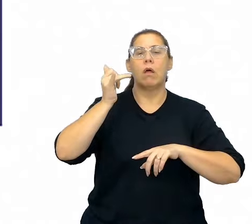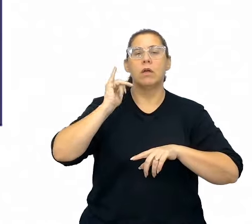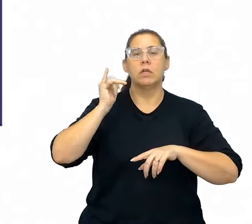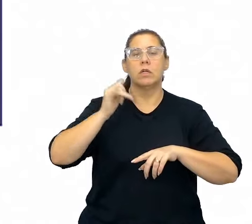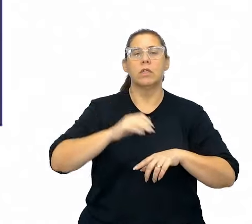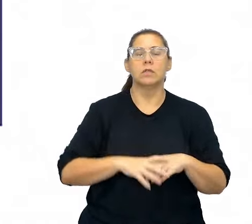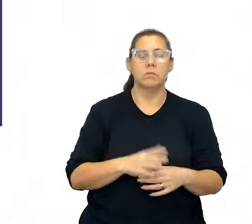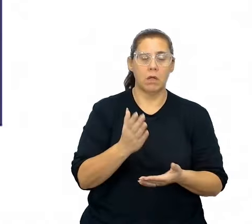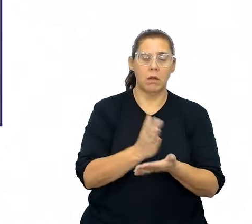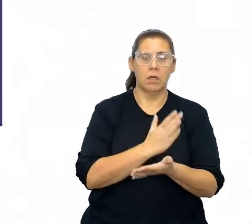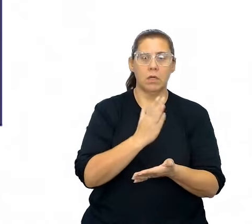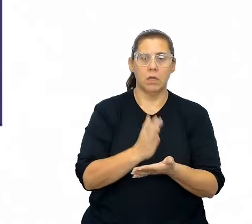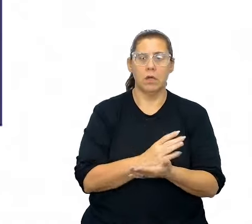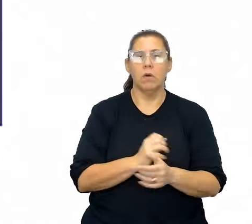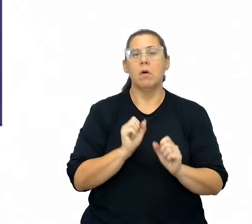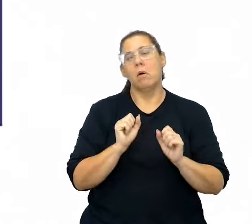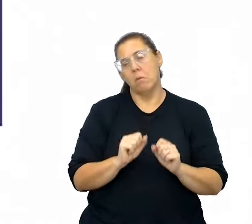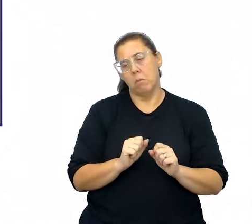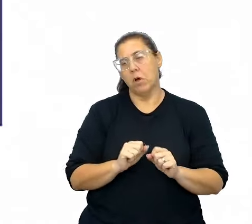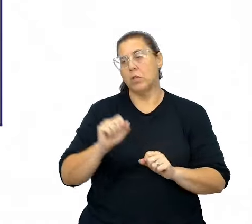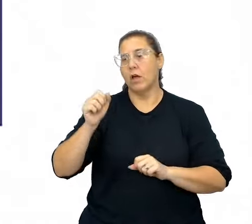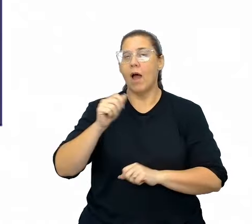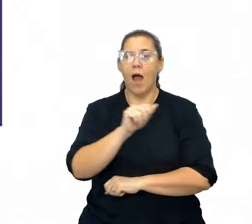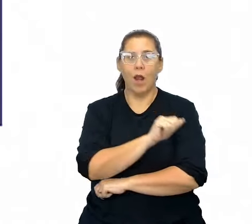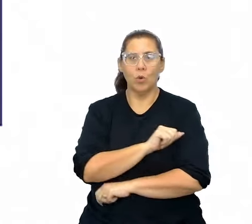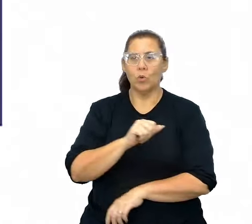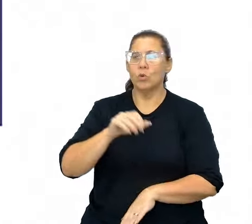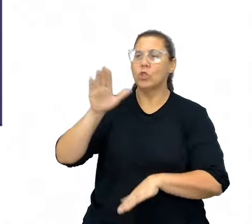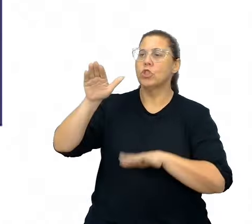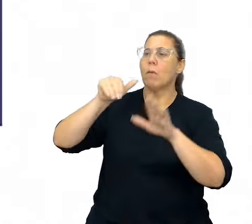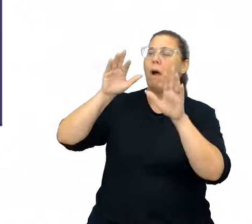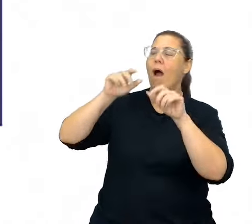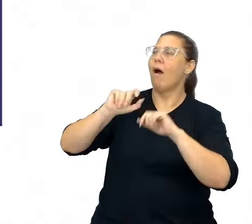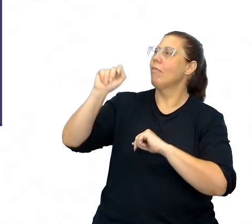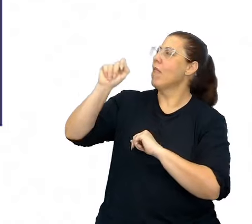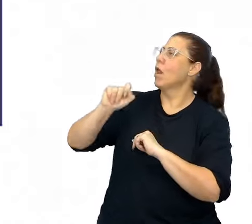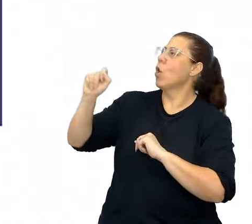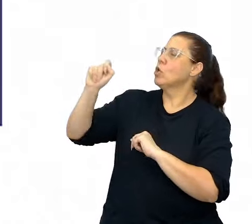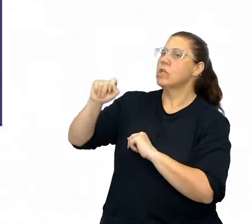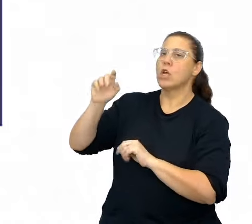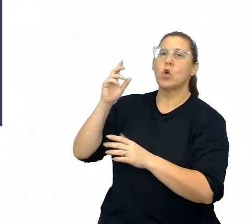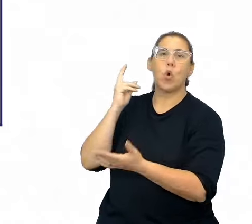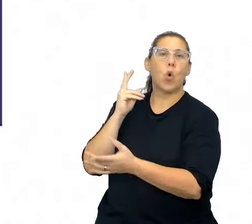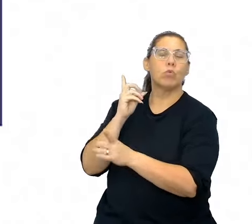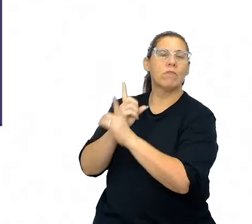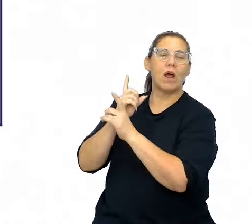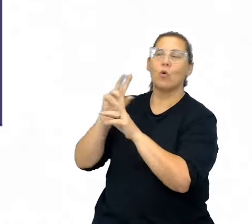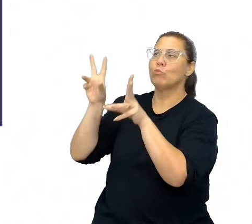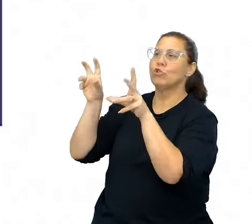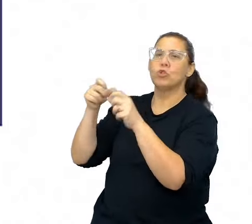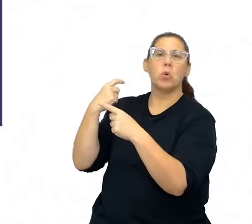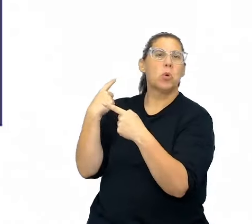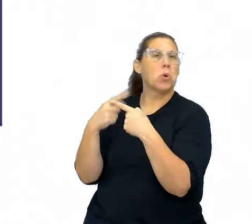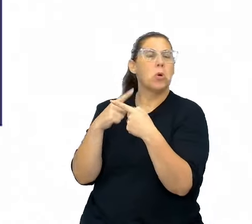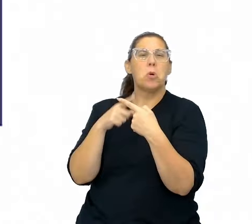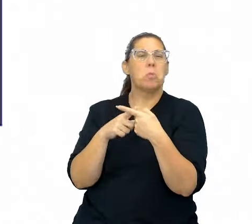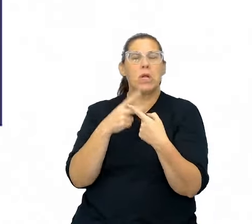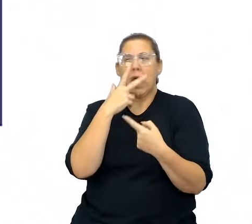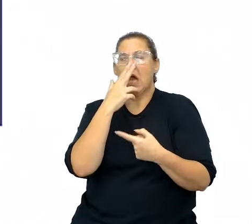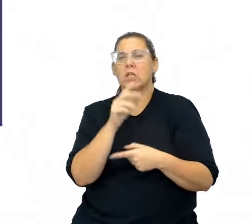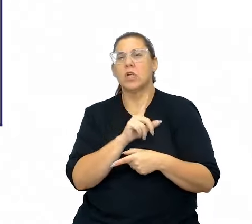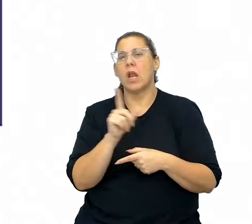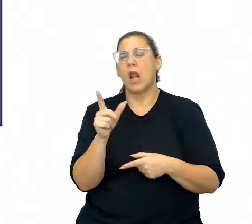lidos. Vocês podem chamar alguns estudantes à lousa para encontrar um título e explicar porque acreditam que